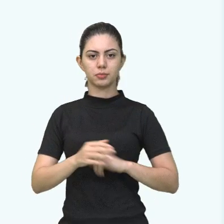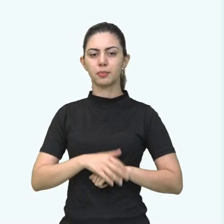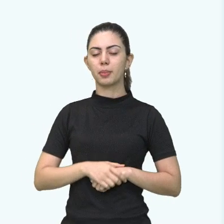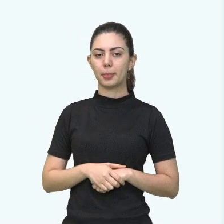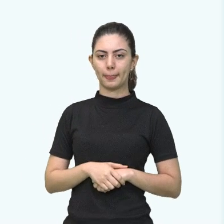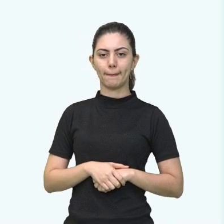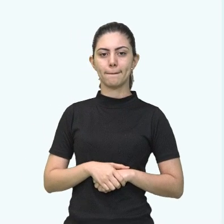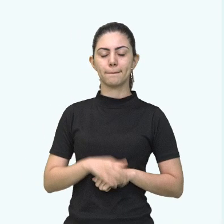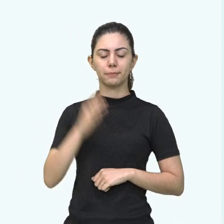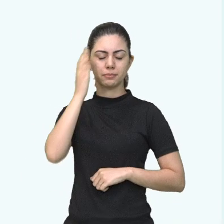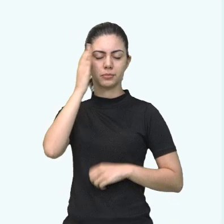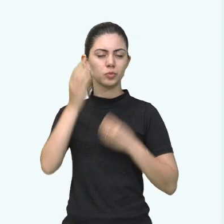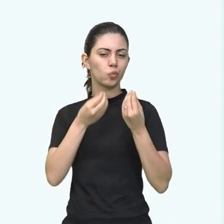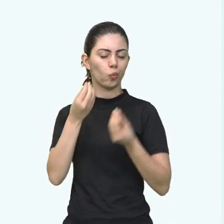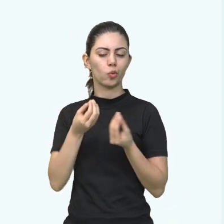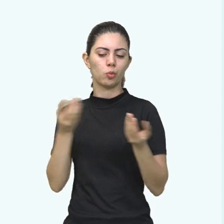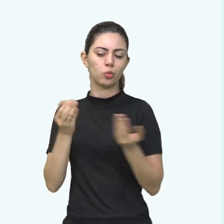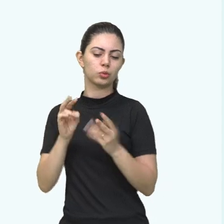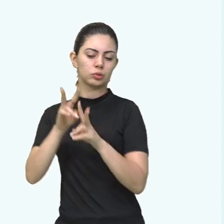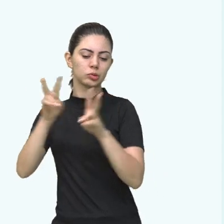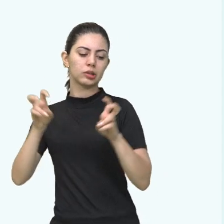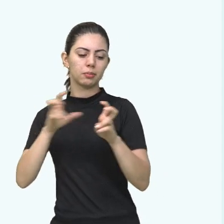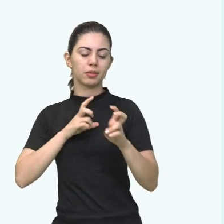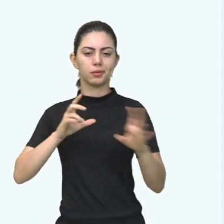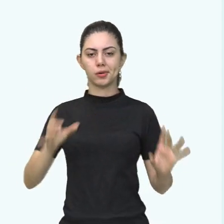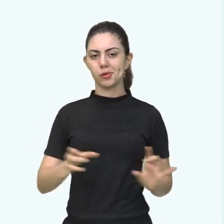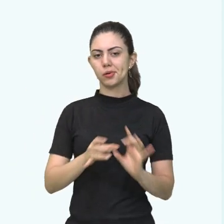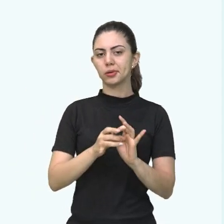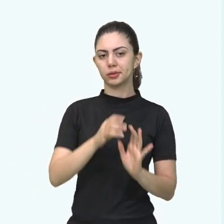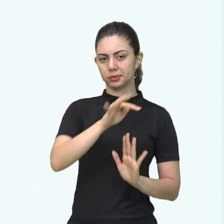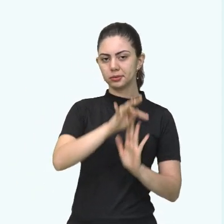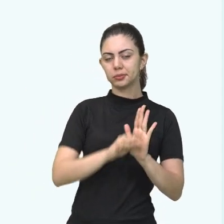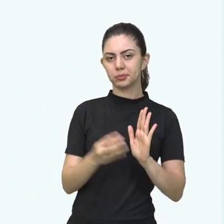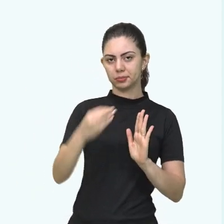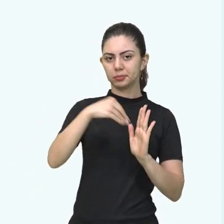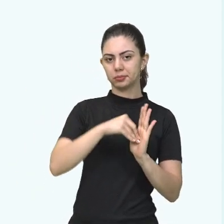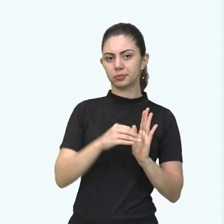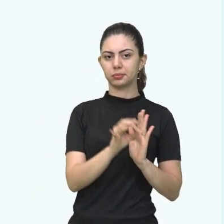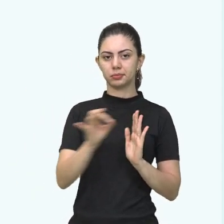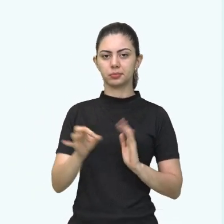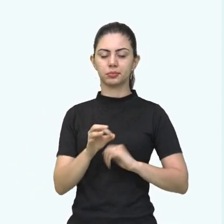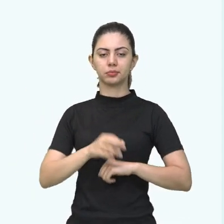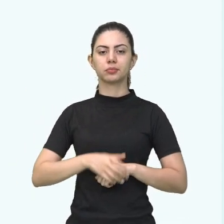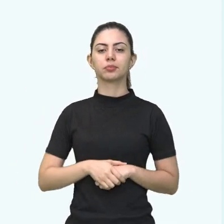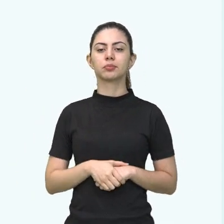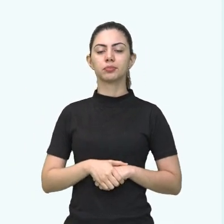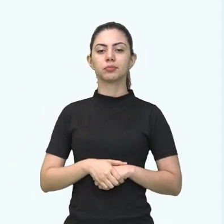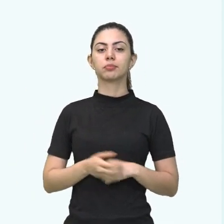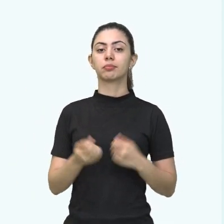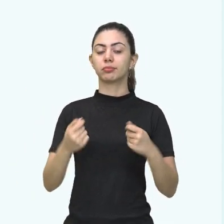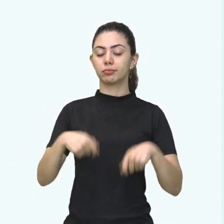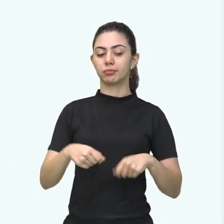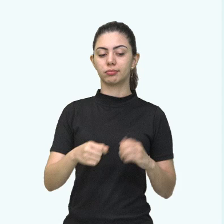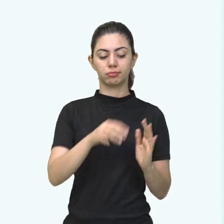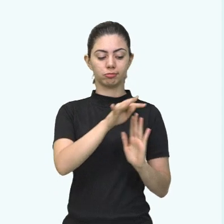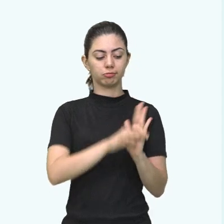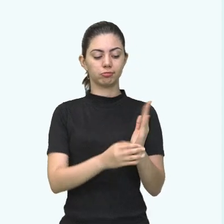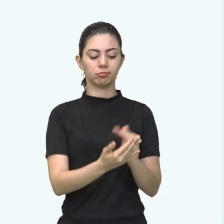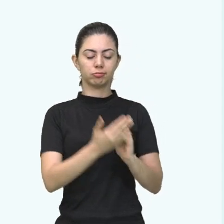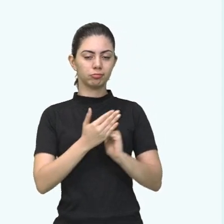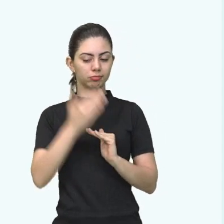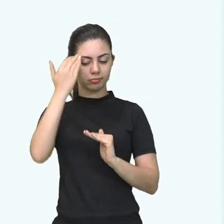gente entender um pouco como isso vai aparecer num texto e como isso ajuda para a fluidez de um